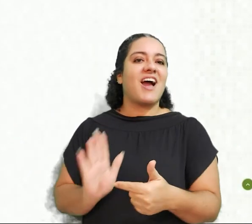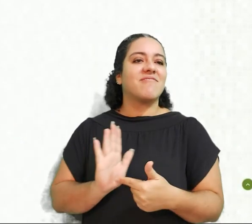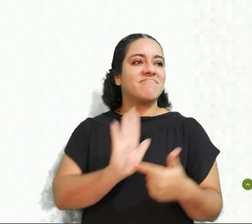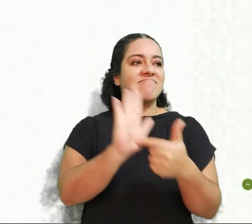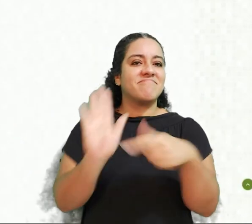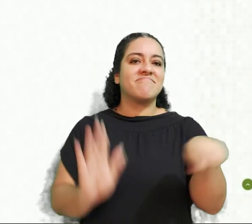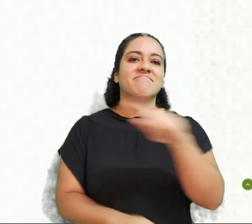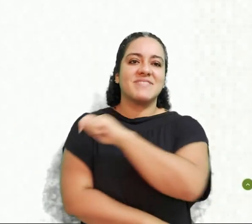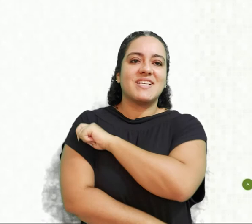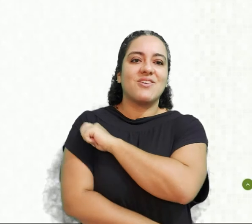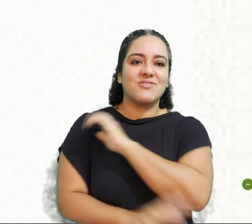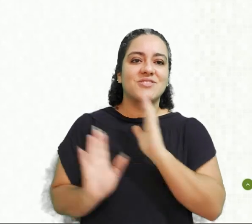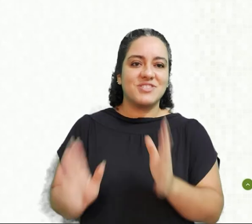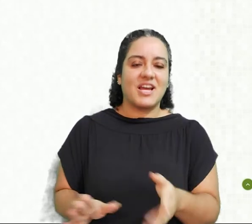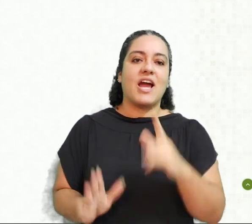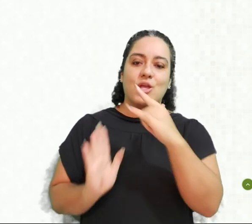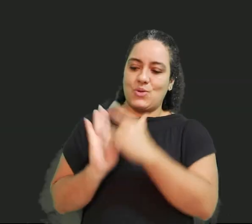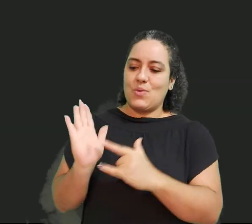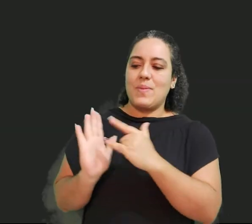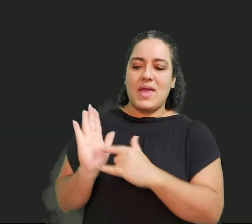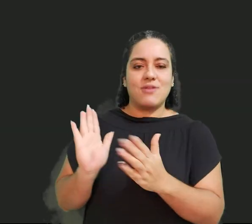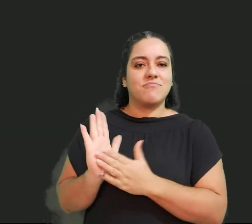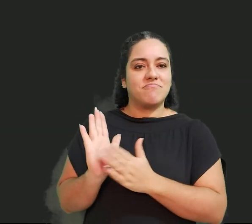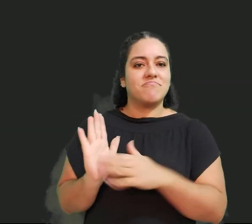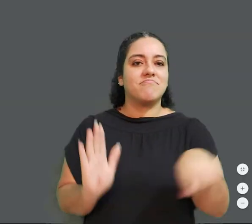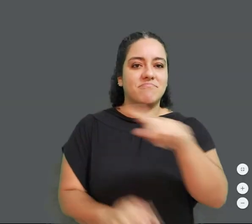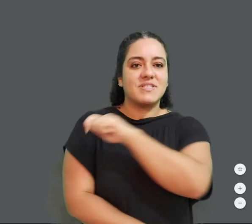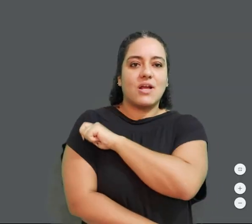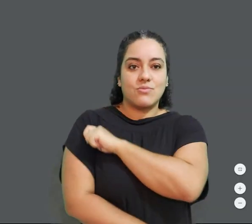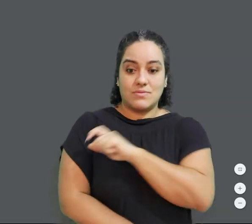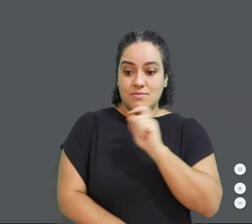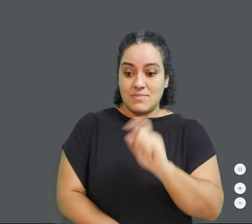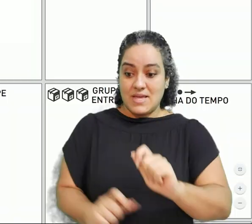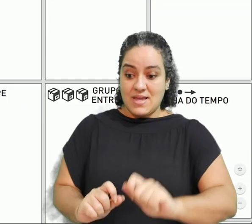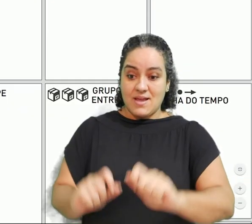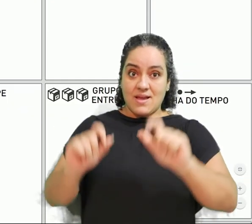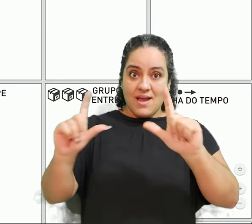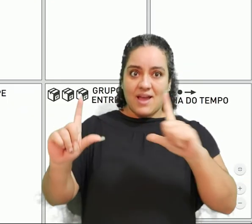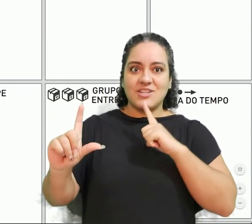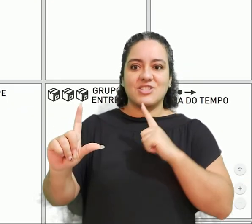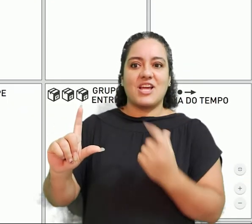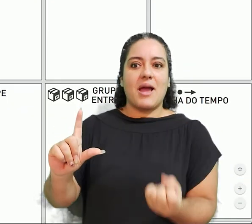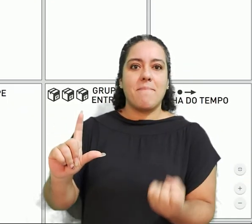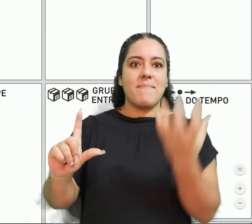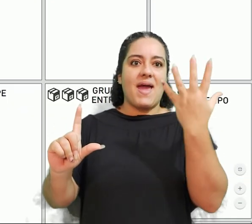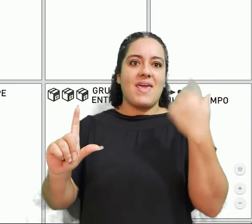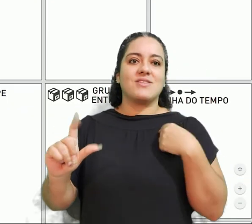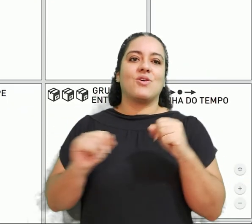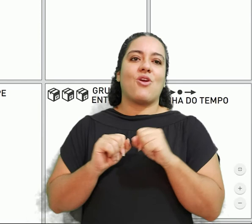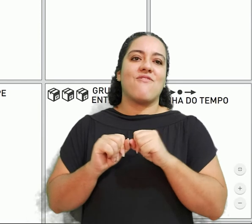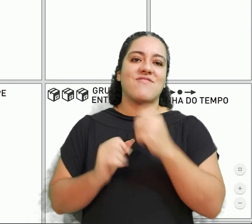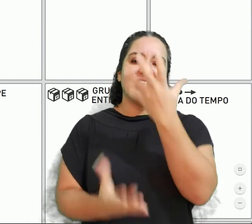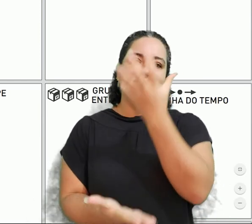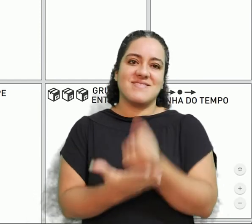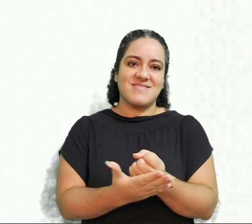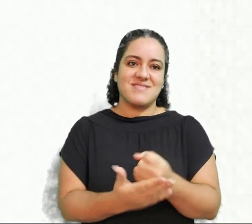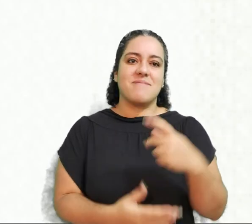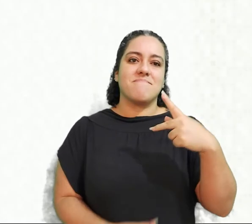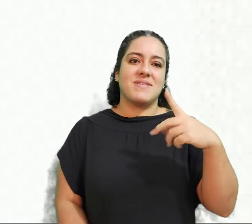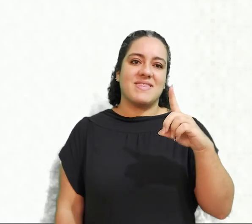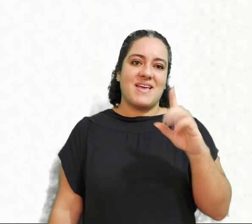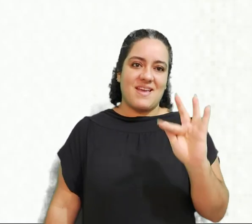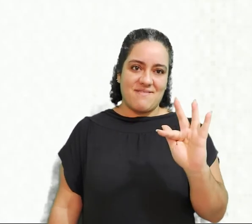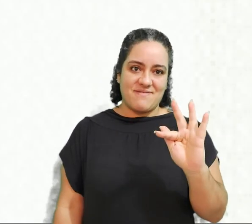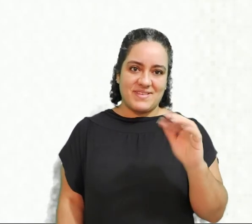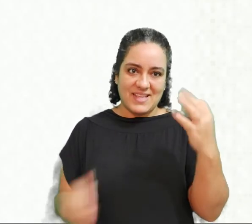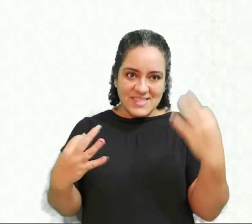disponível para os alunos arquivo de documentação para os alunos quando eu clico ele aparece já o que eu fiz upload aqui